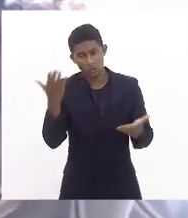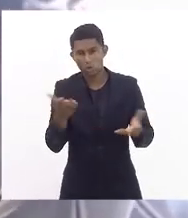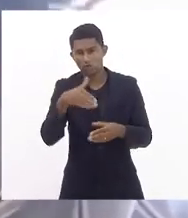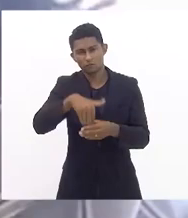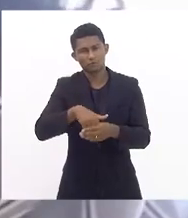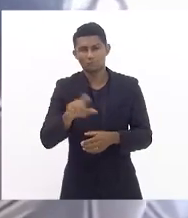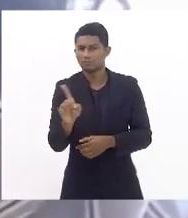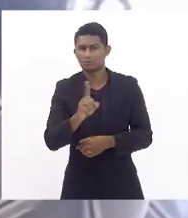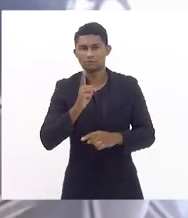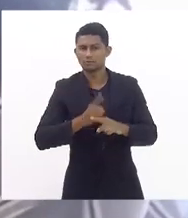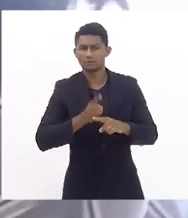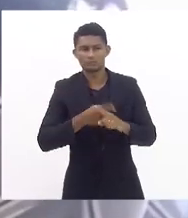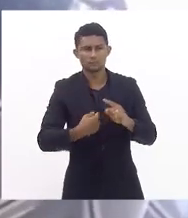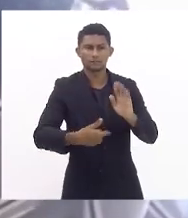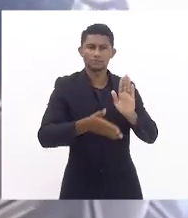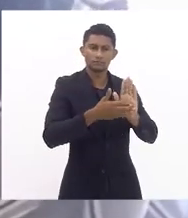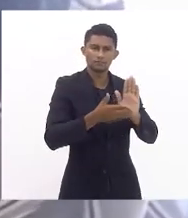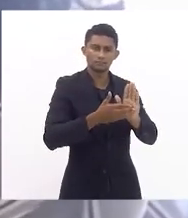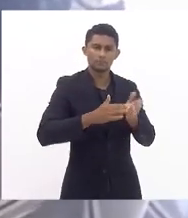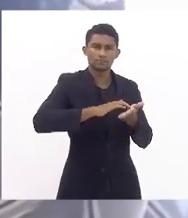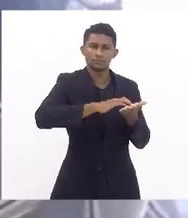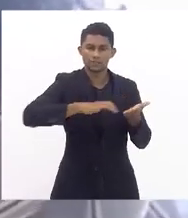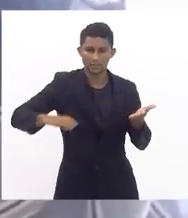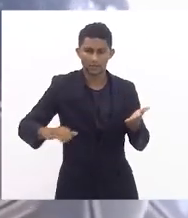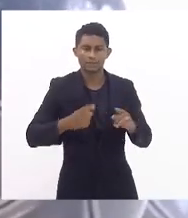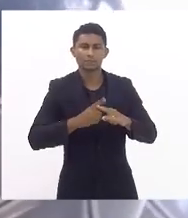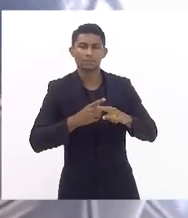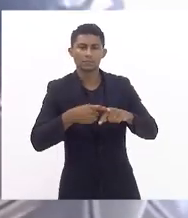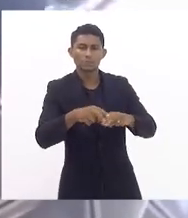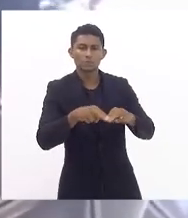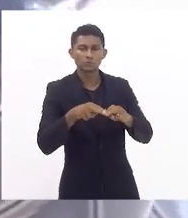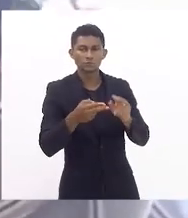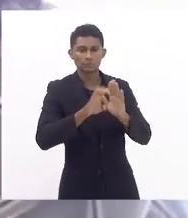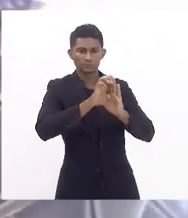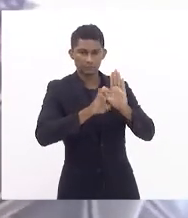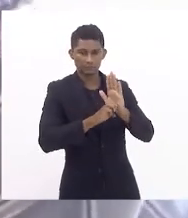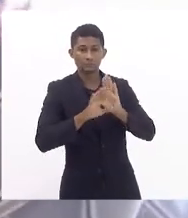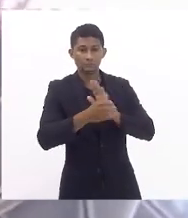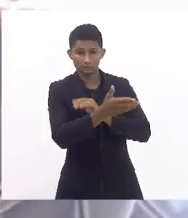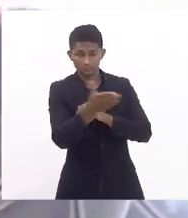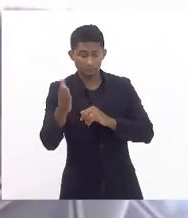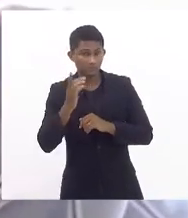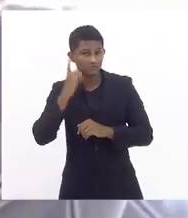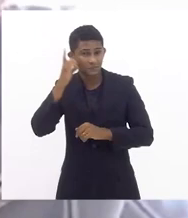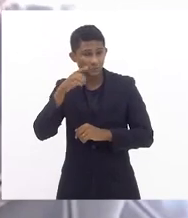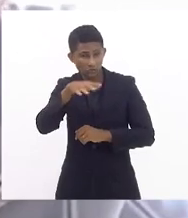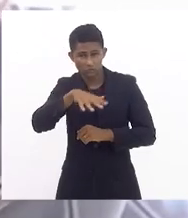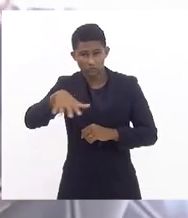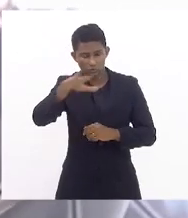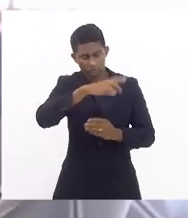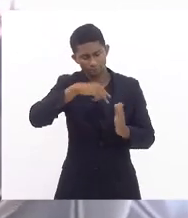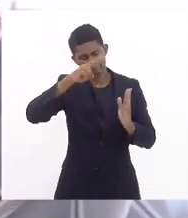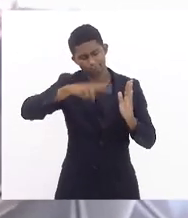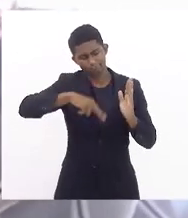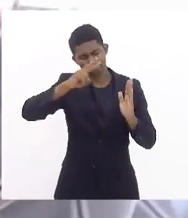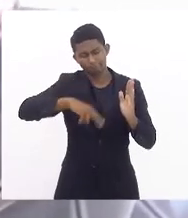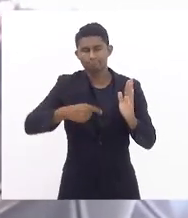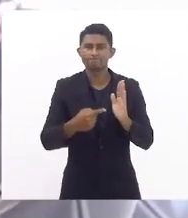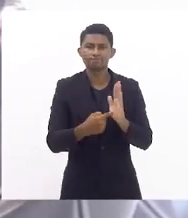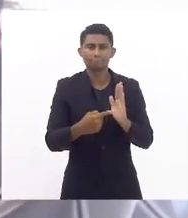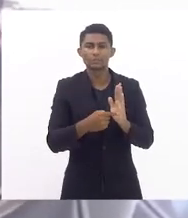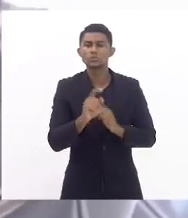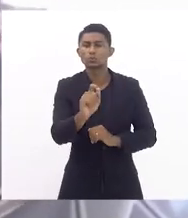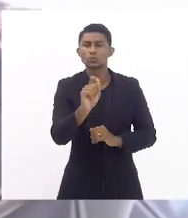sai de pauta ao receber emendas, mas para apreciação dos deputados, inclusive para esse aperfeiçoamento,